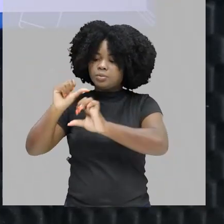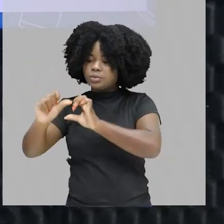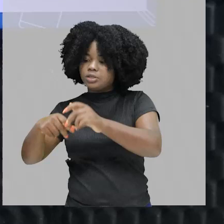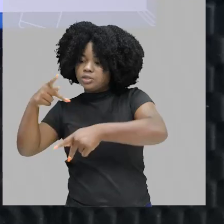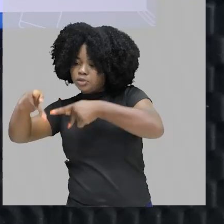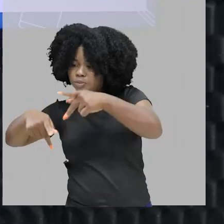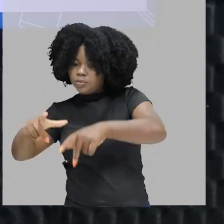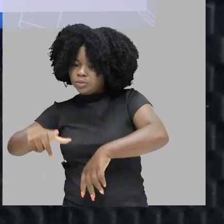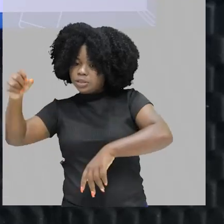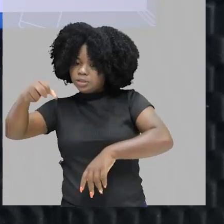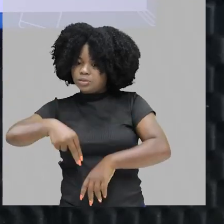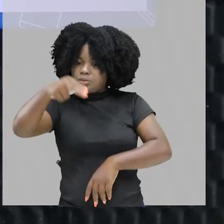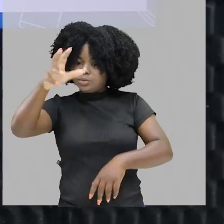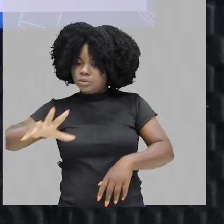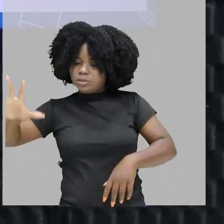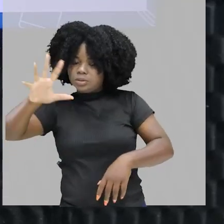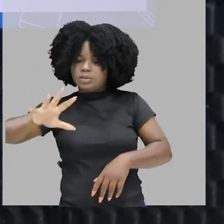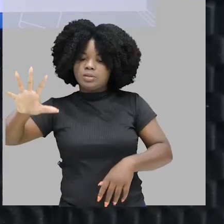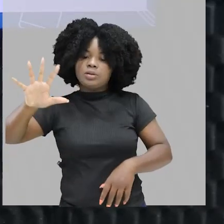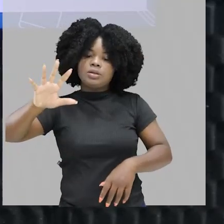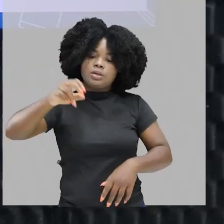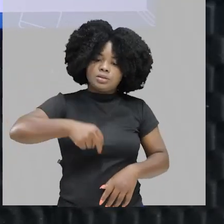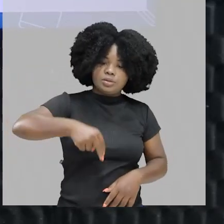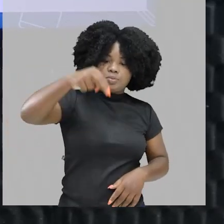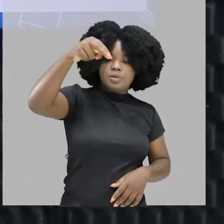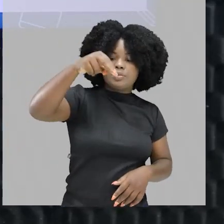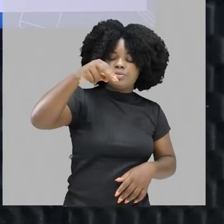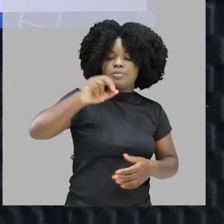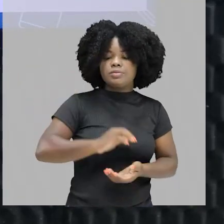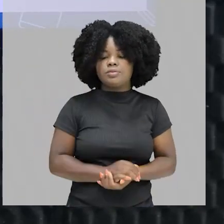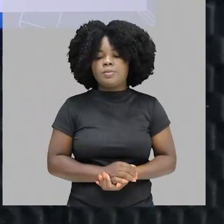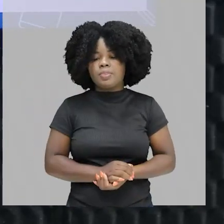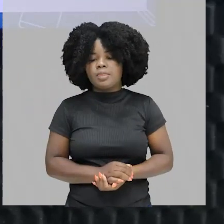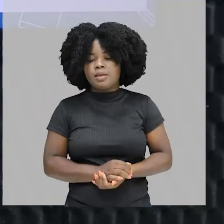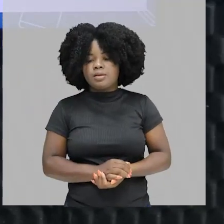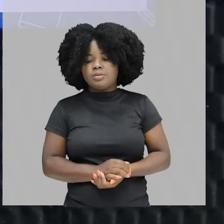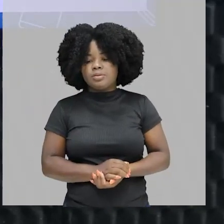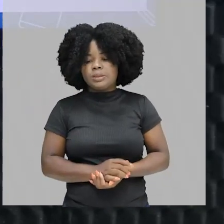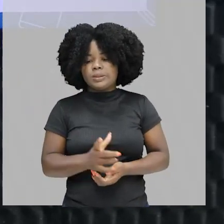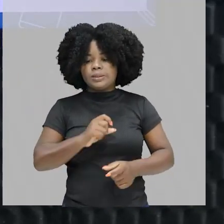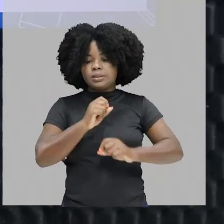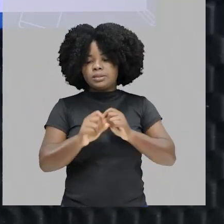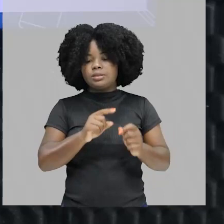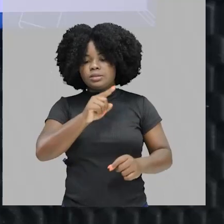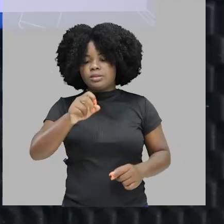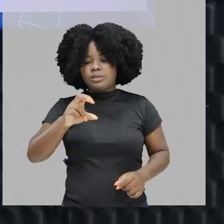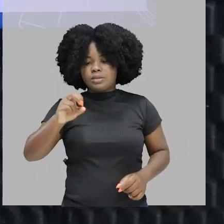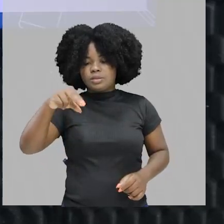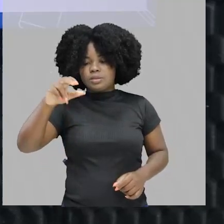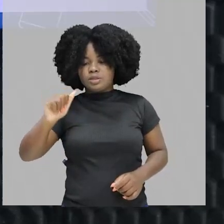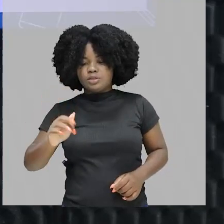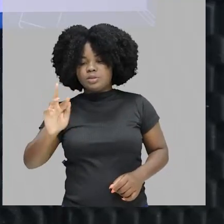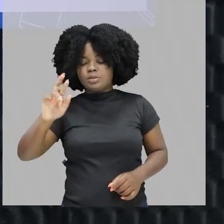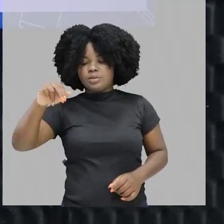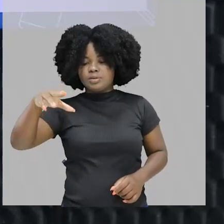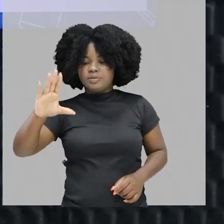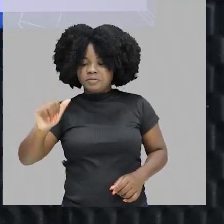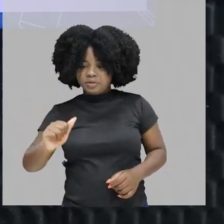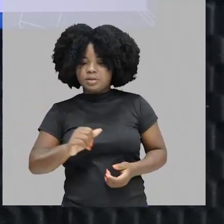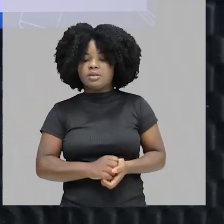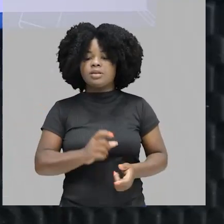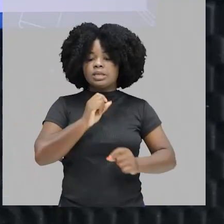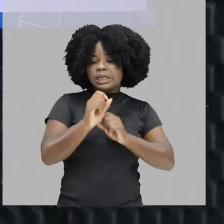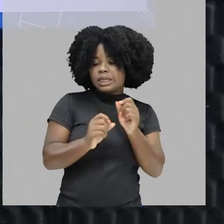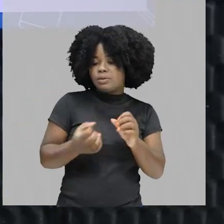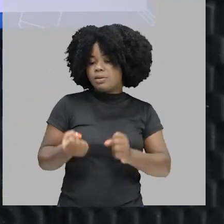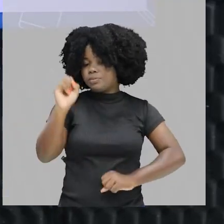atividades extrativistas nessa região, mas principalmente o surgimento da Zona Franca de Manaus, que é uma zona industrial